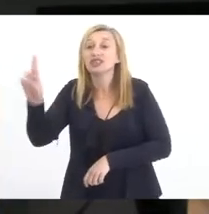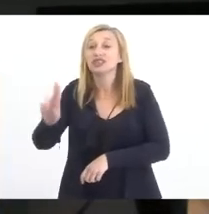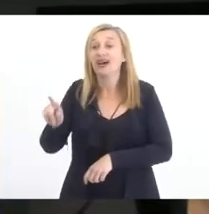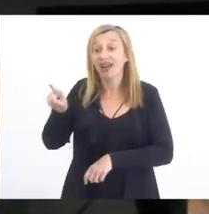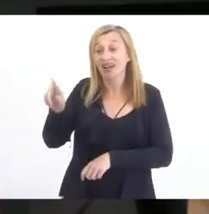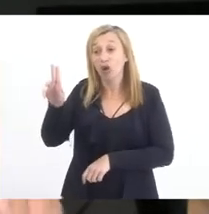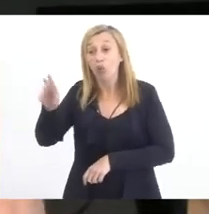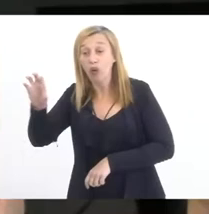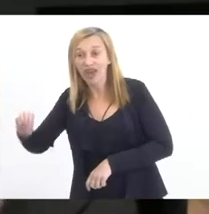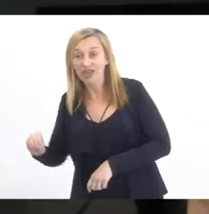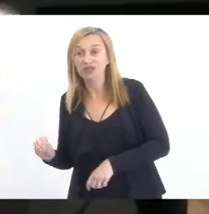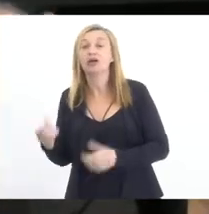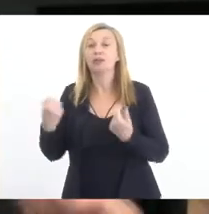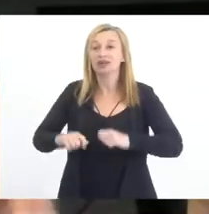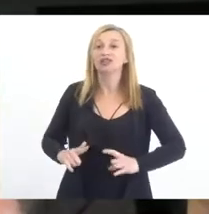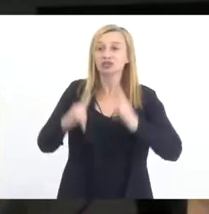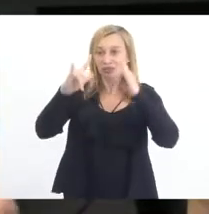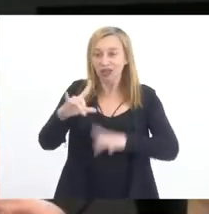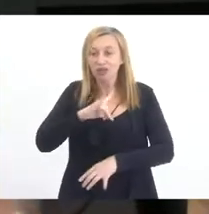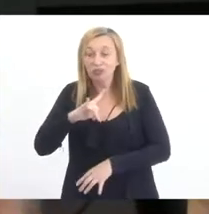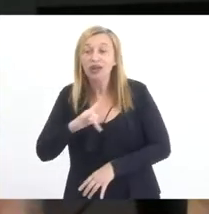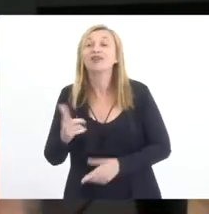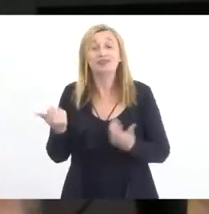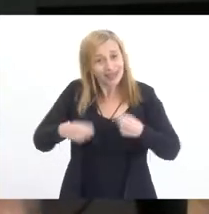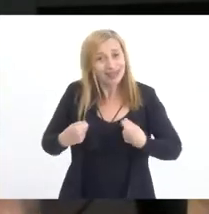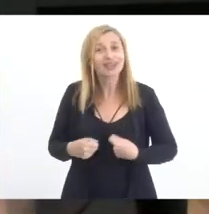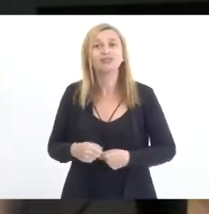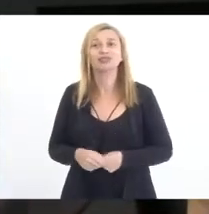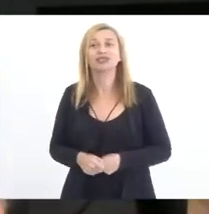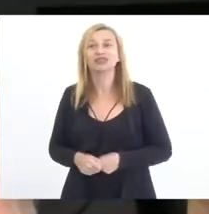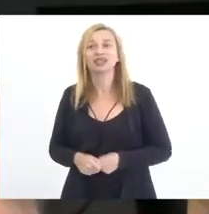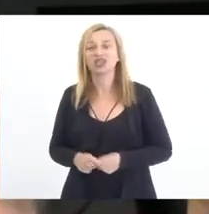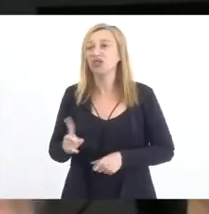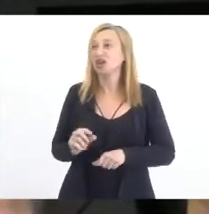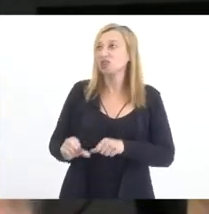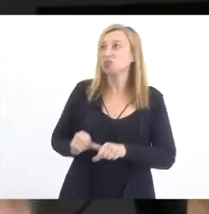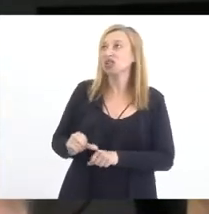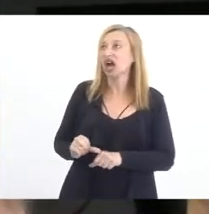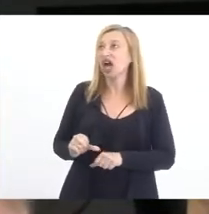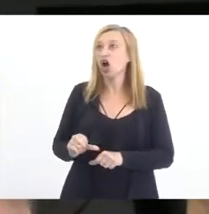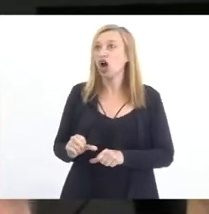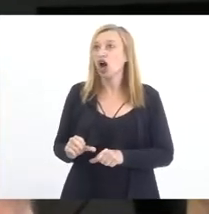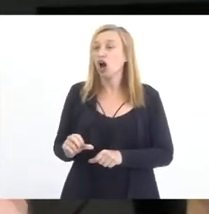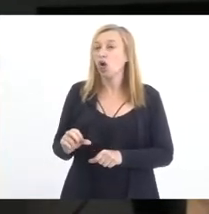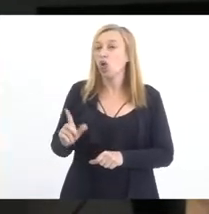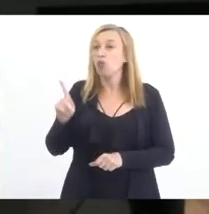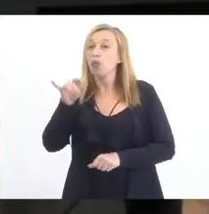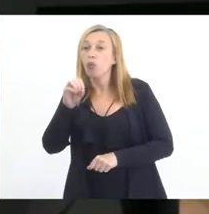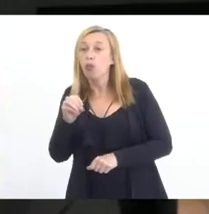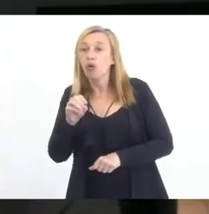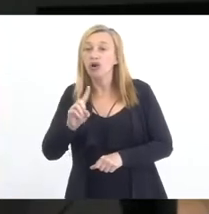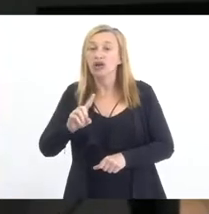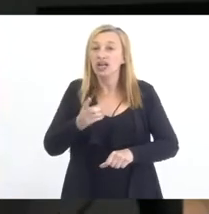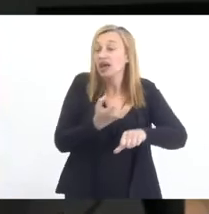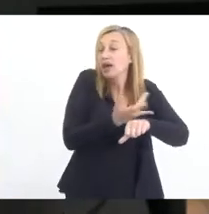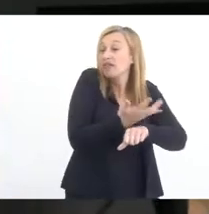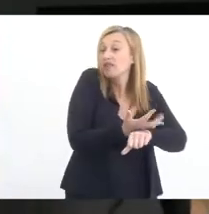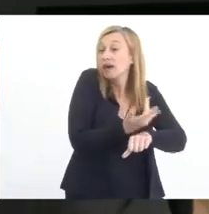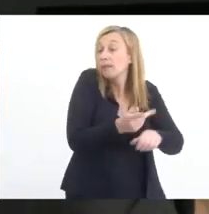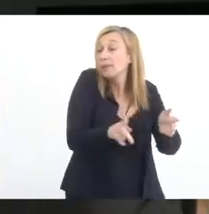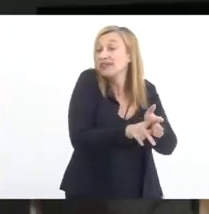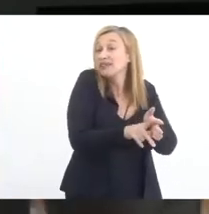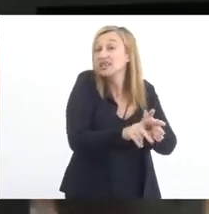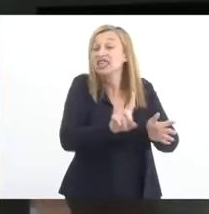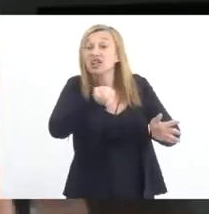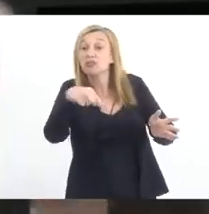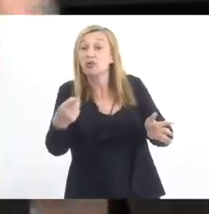da UESO, precisando de um prédio próprio. Precisamos disso. Né? De mudar um polo, aí passa a ser polo da UERJ, aí